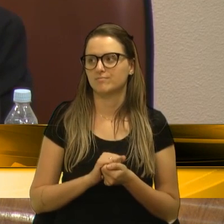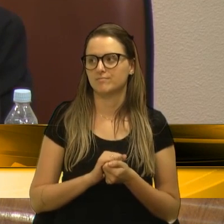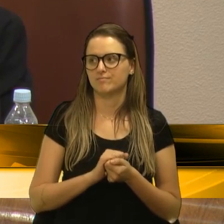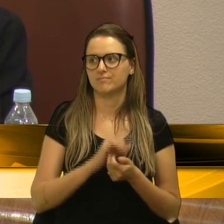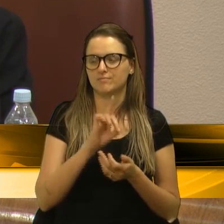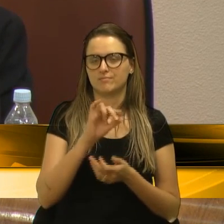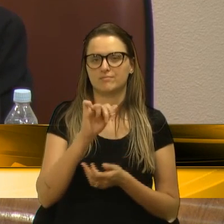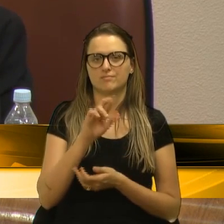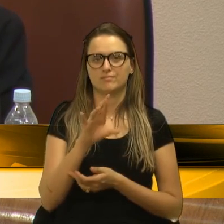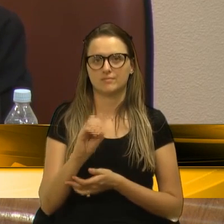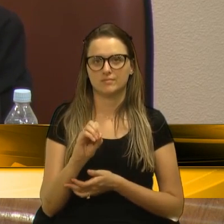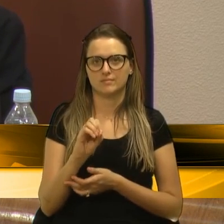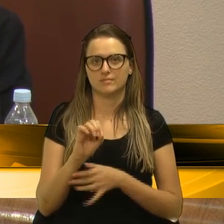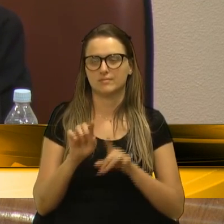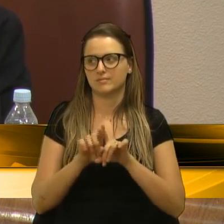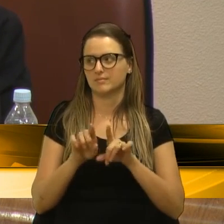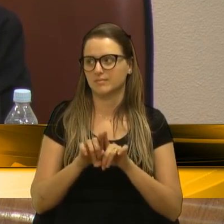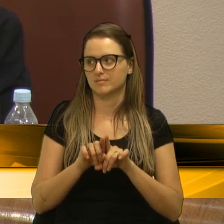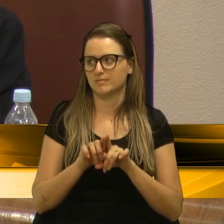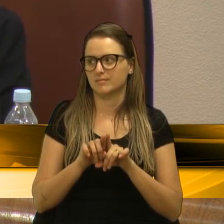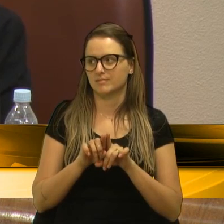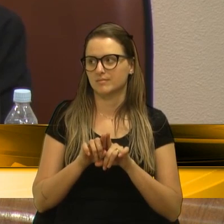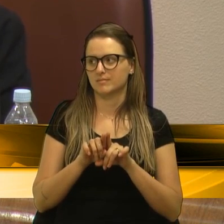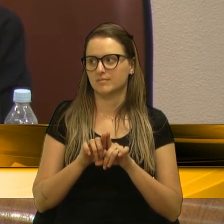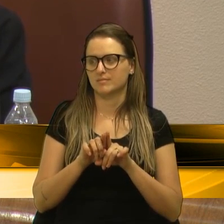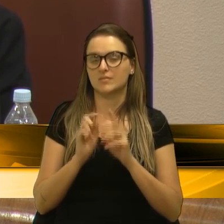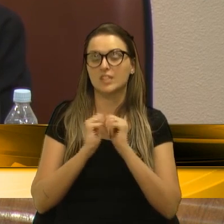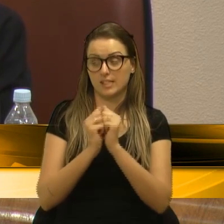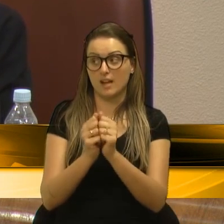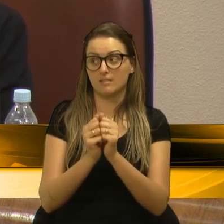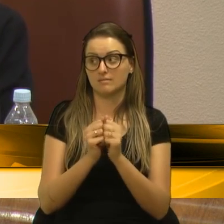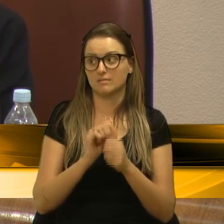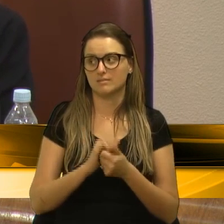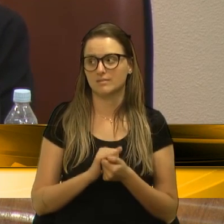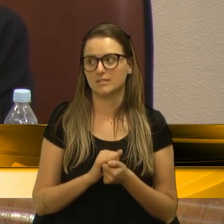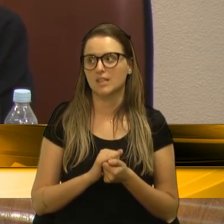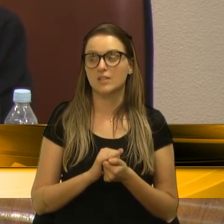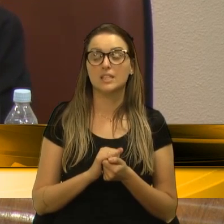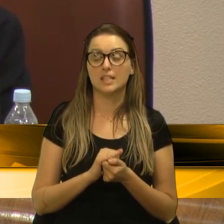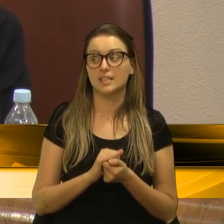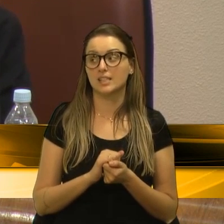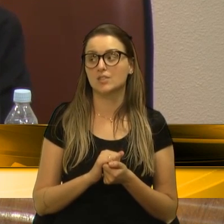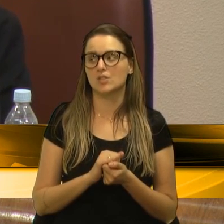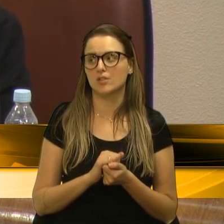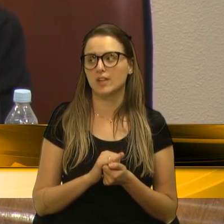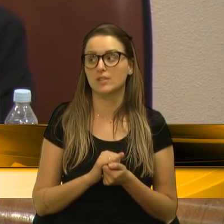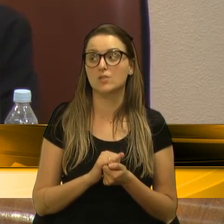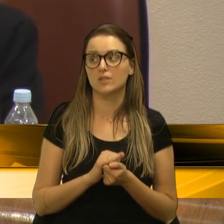relativa ao expediente abaixo nos seguintes termos.